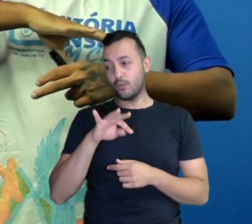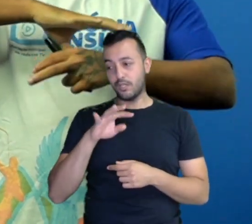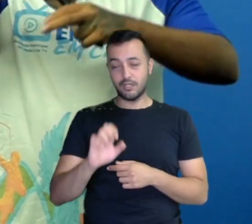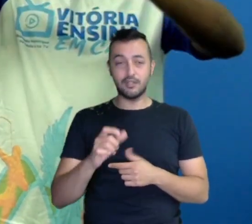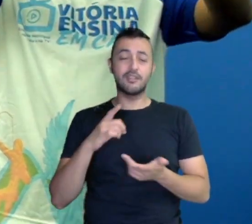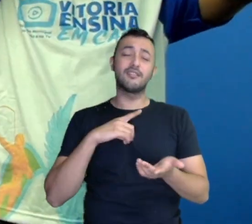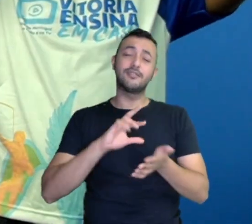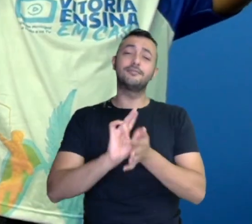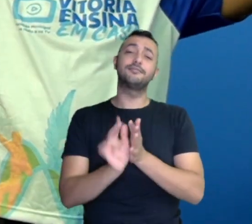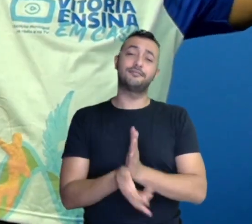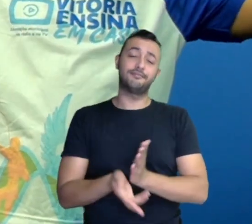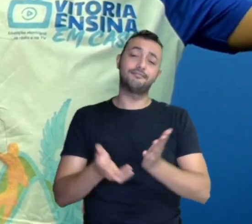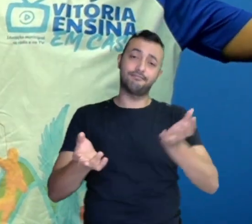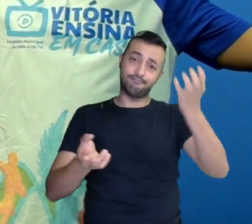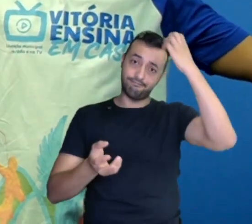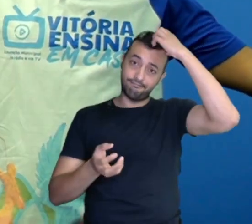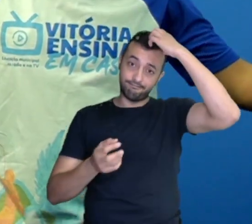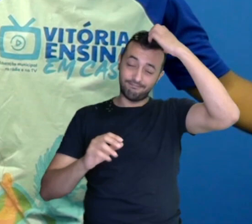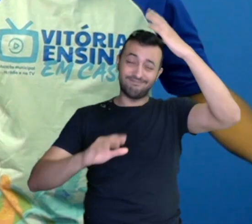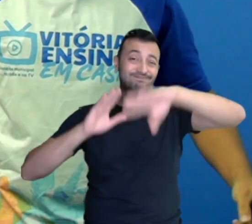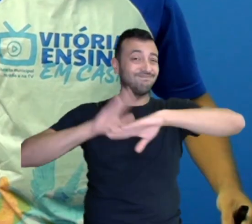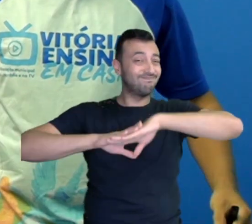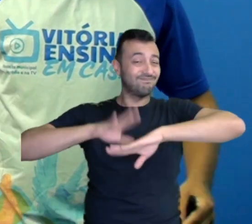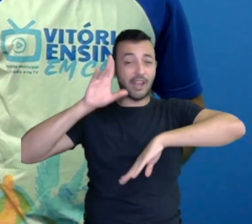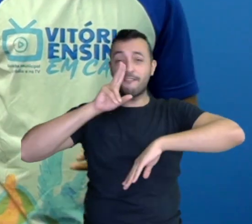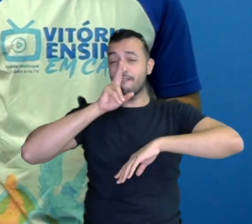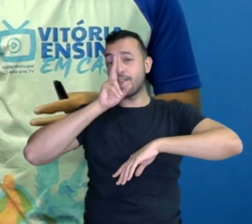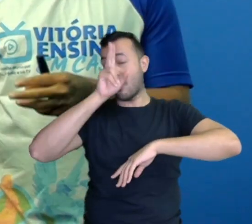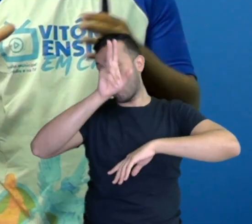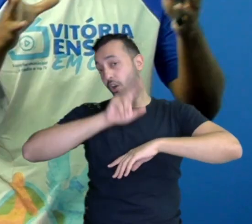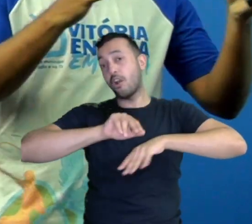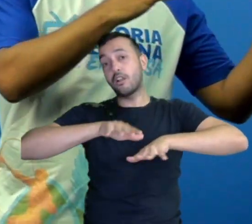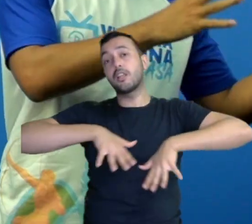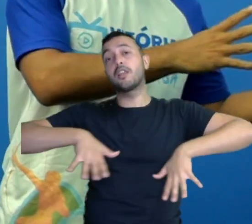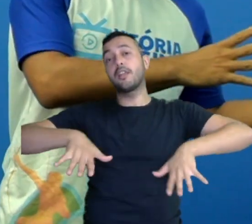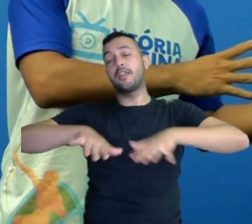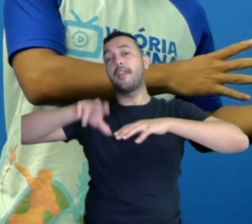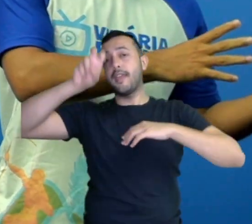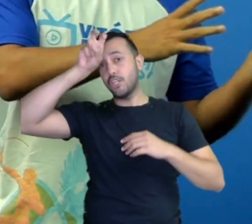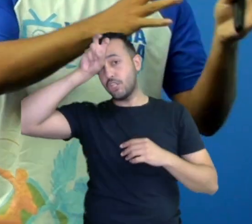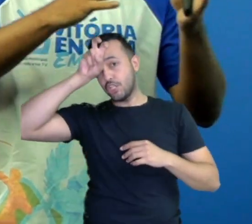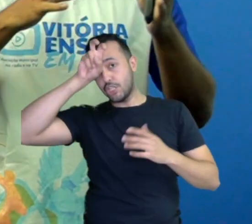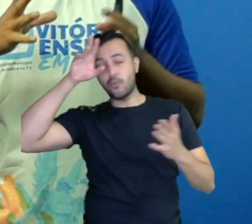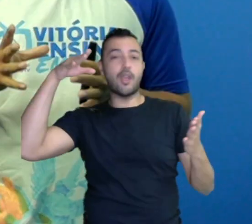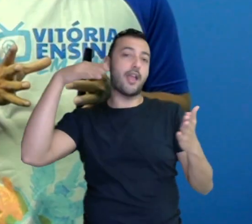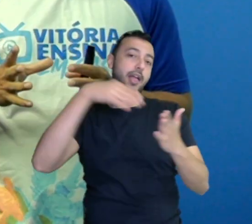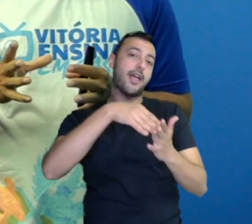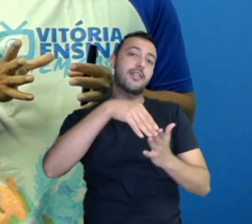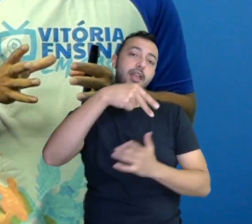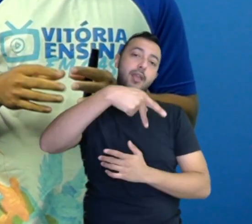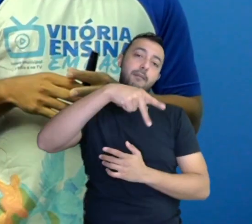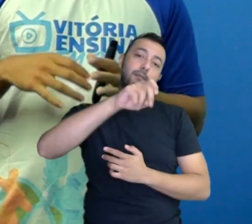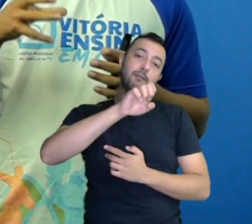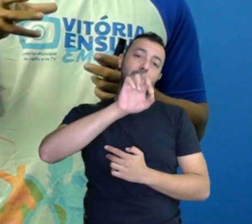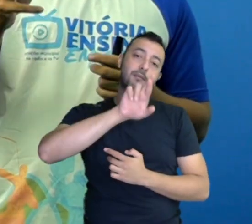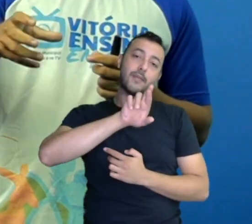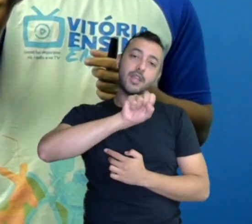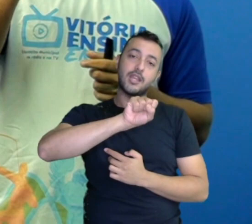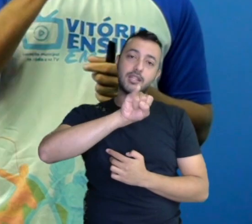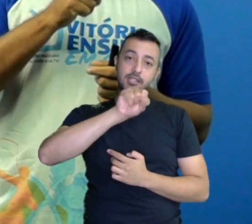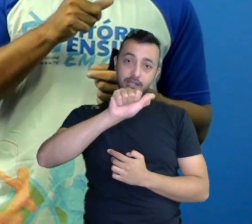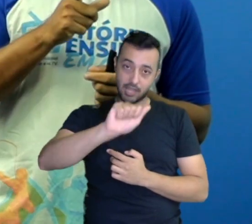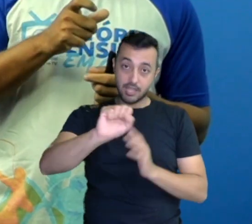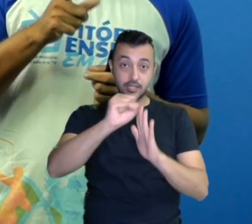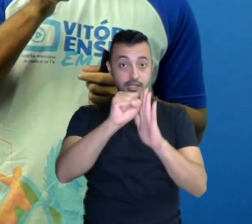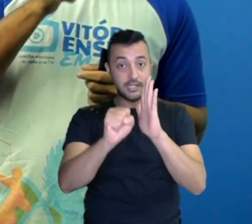ele alcançou a sua máxima extensão, né, abrangendo desde o Egito até a Pérsia, tá? No